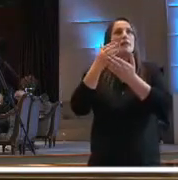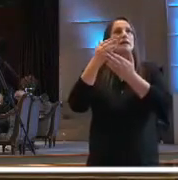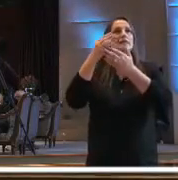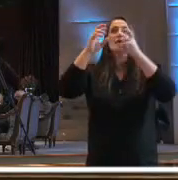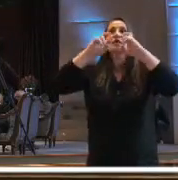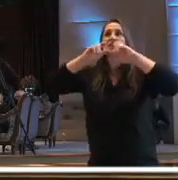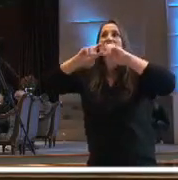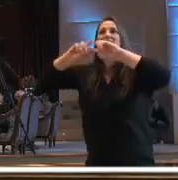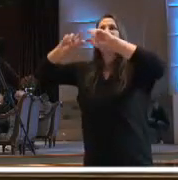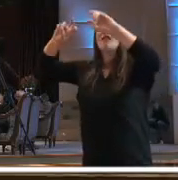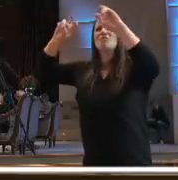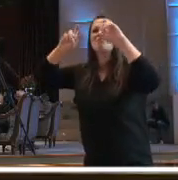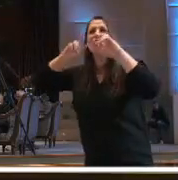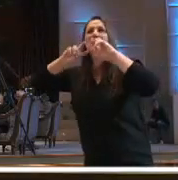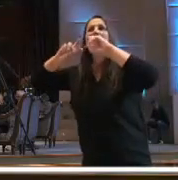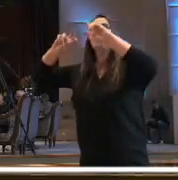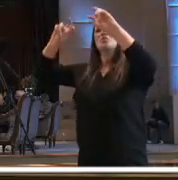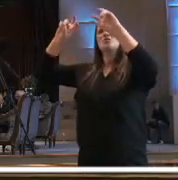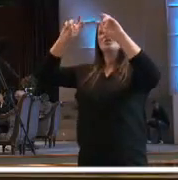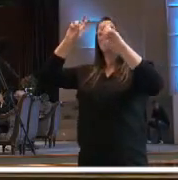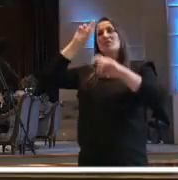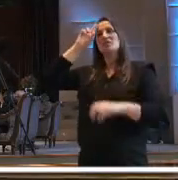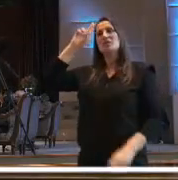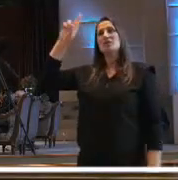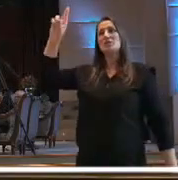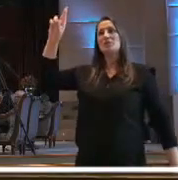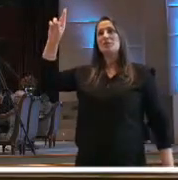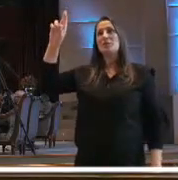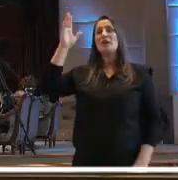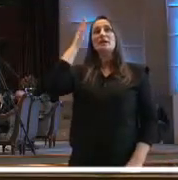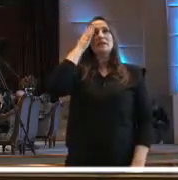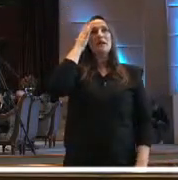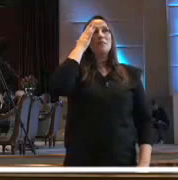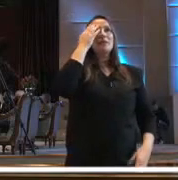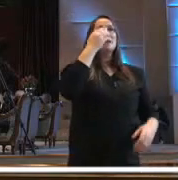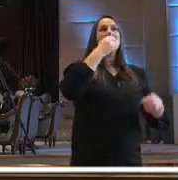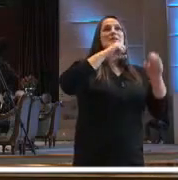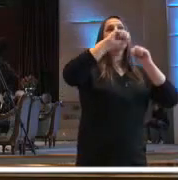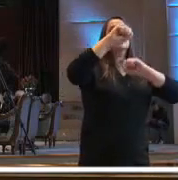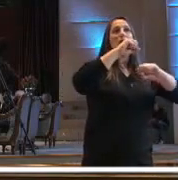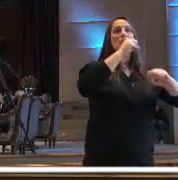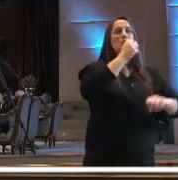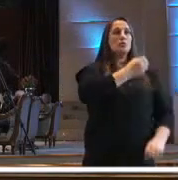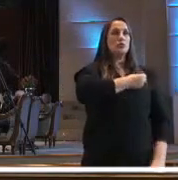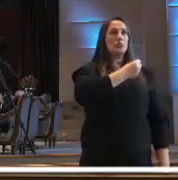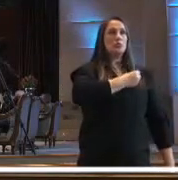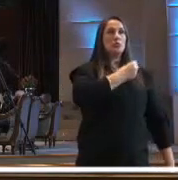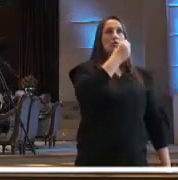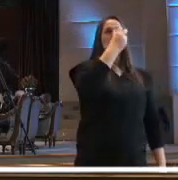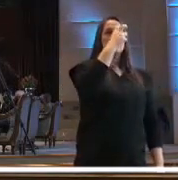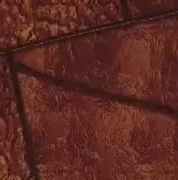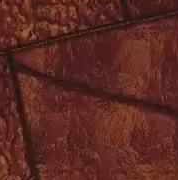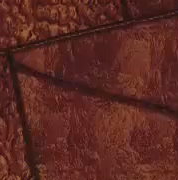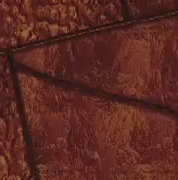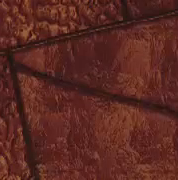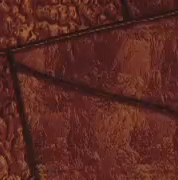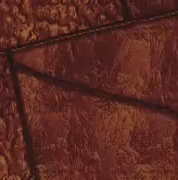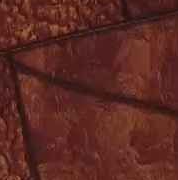Salmo 56, para mim, foi escrito nessa hora, onde ele vai escrever no verso 1: